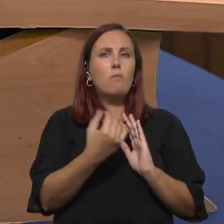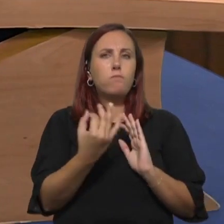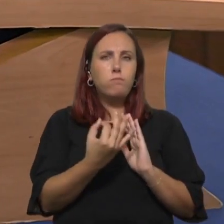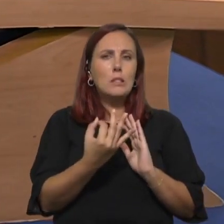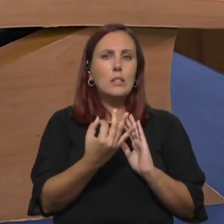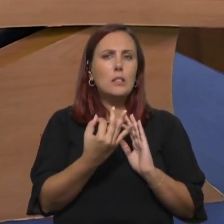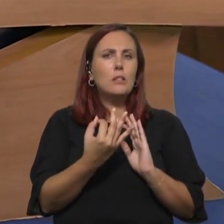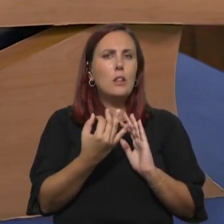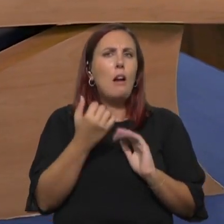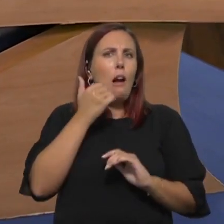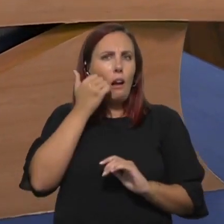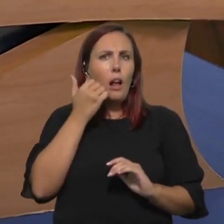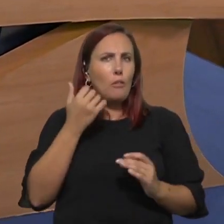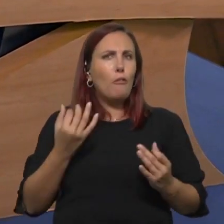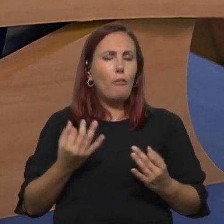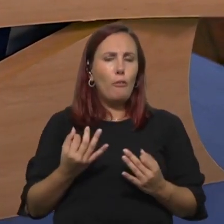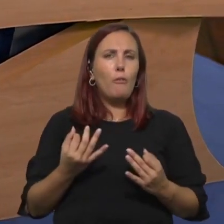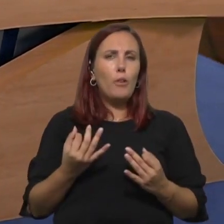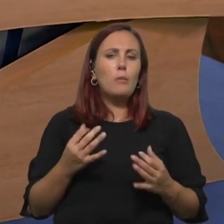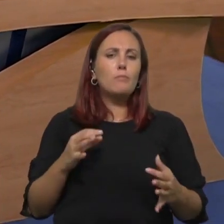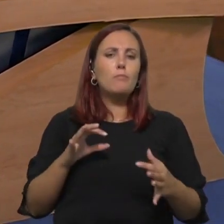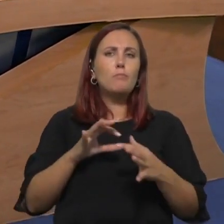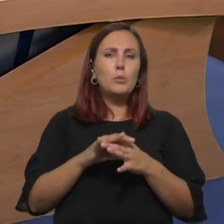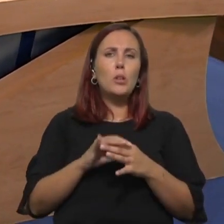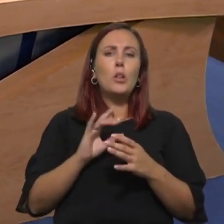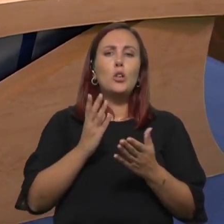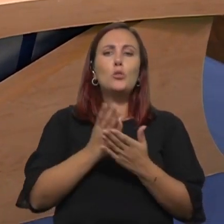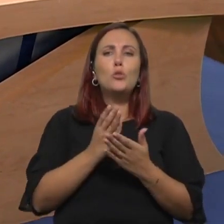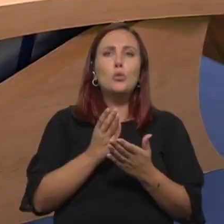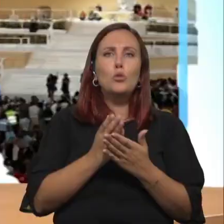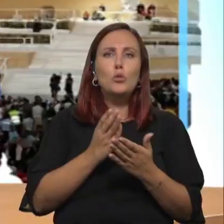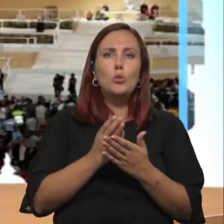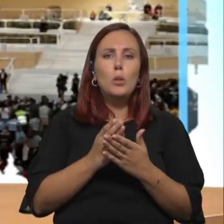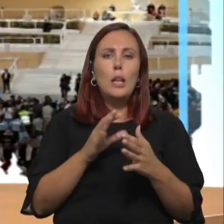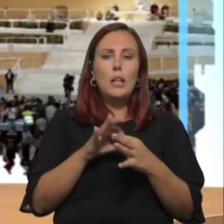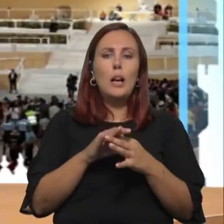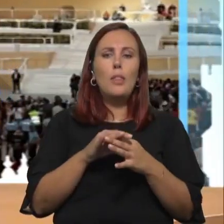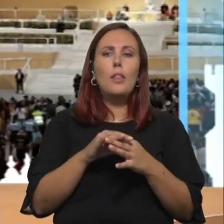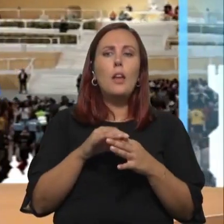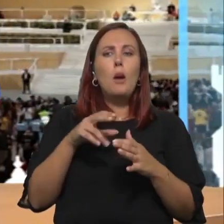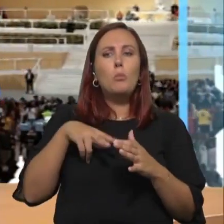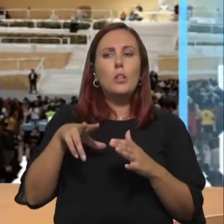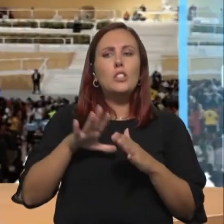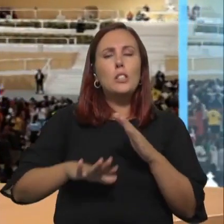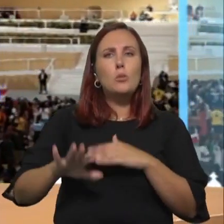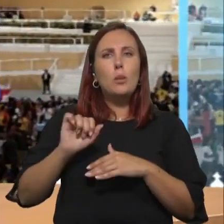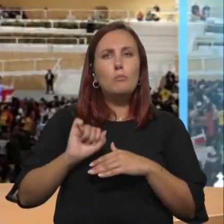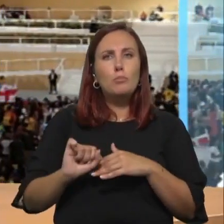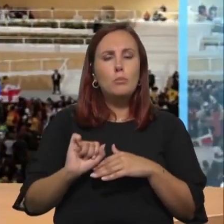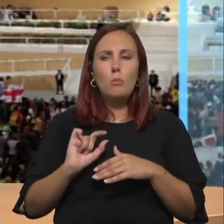grave, posso até dizer, no âmbito do estudo daquilo que é a nossa própria nacionalidade e aquele que foi o